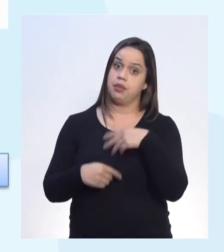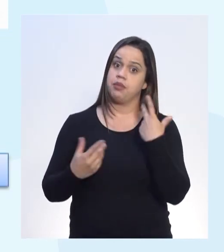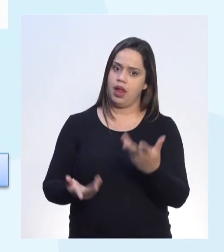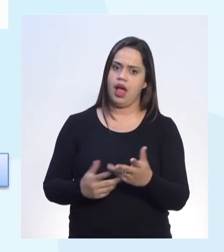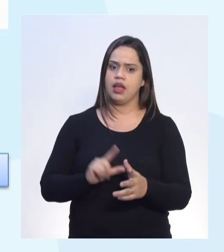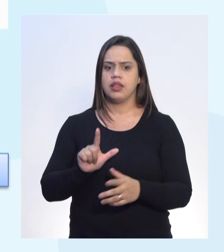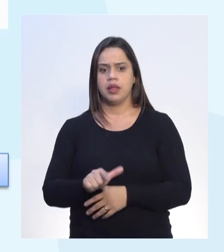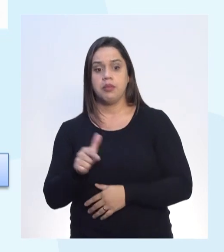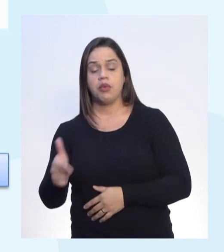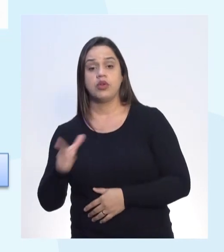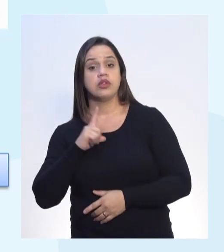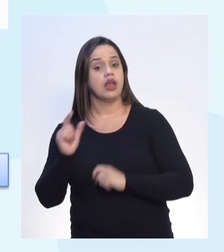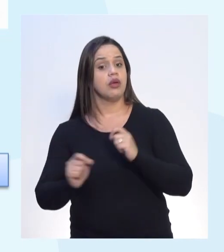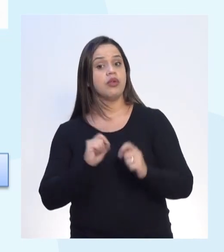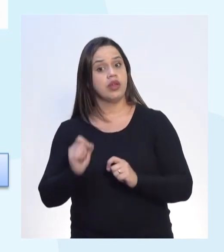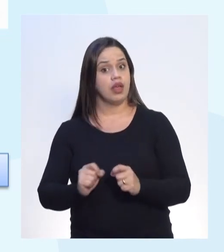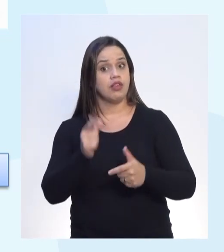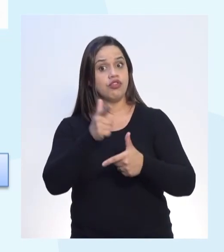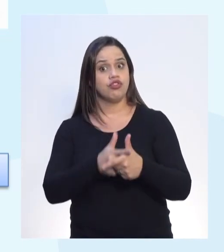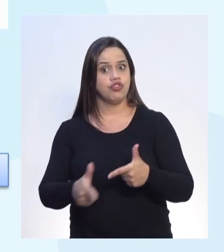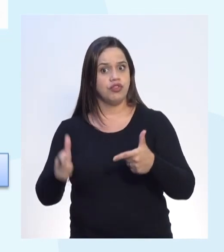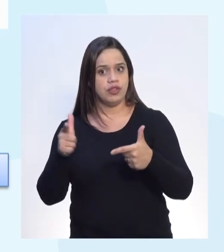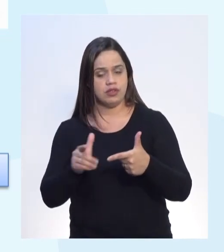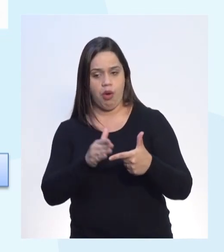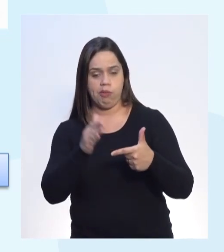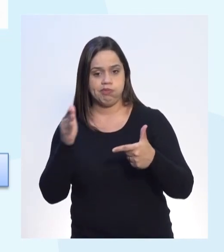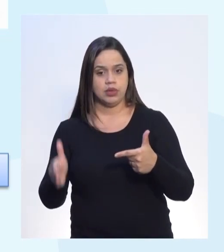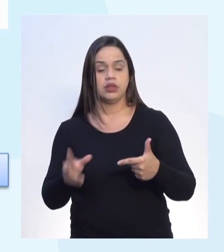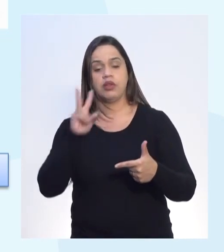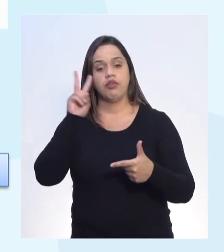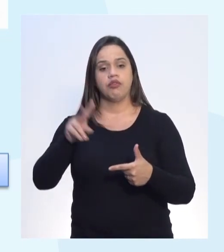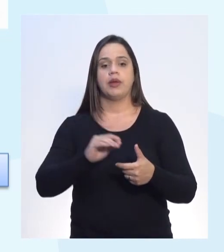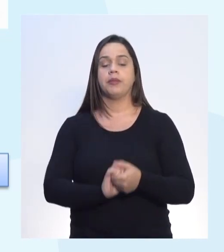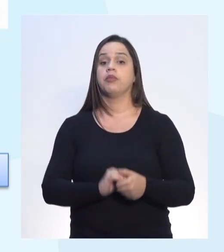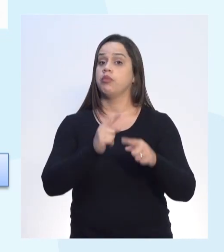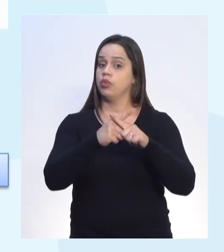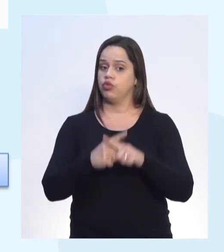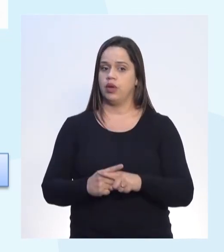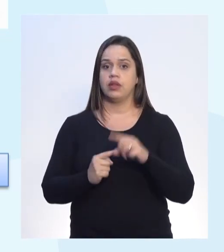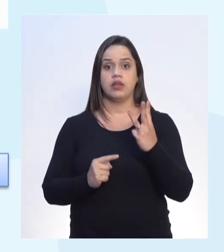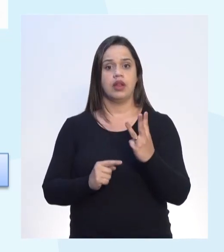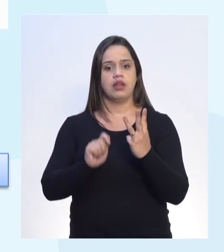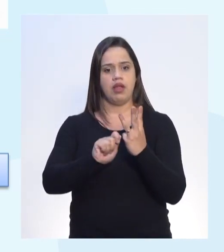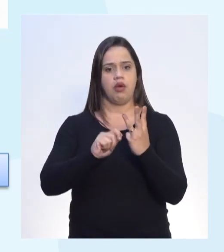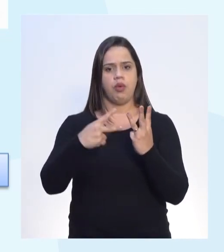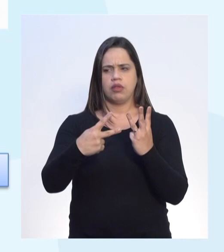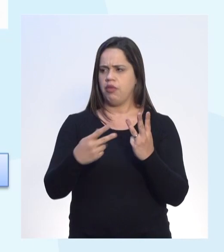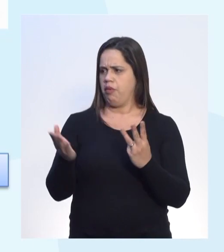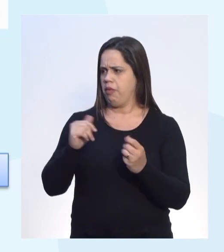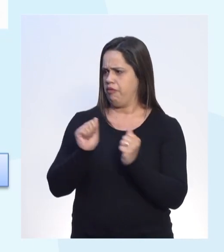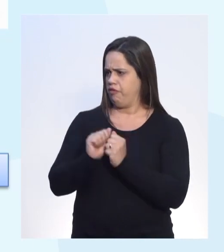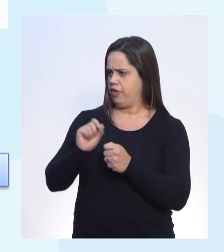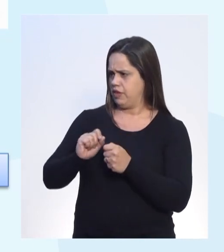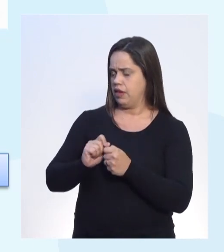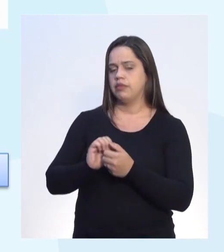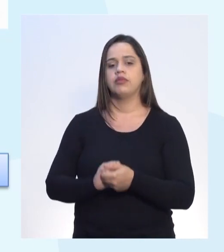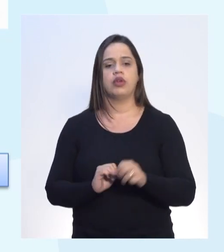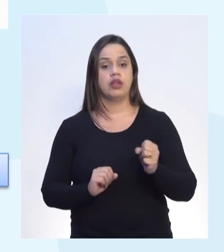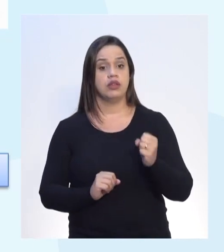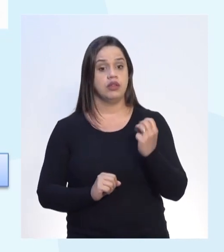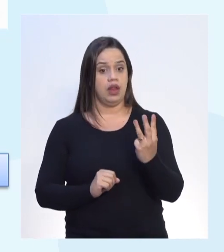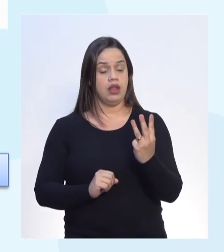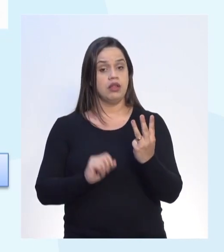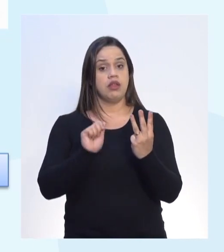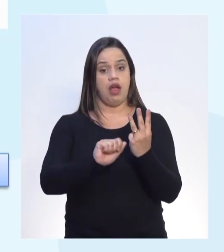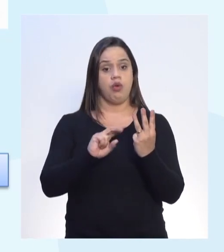na sequência aparece uma divisão, tudo bem? Olha lá a multiplicação, 3a ao quadrado. Vamos fazer ela? Pode ser. 3a ao quadrado.